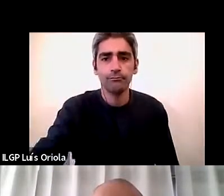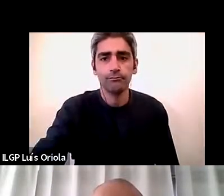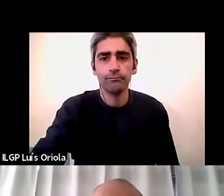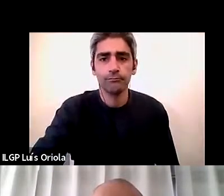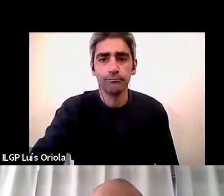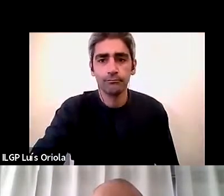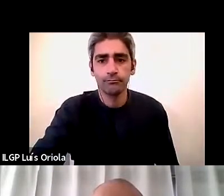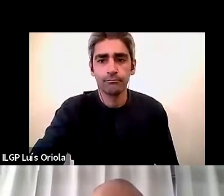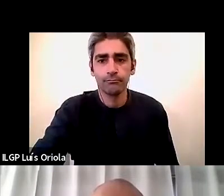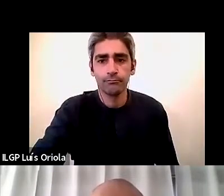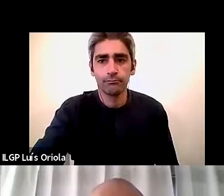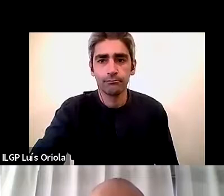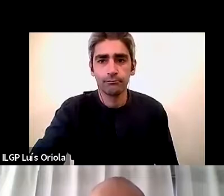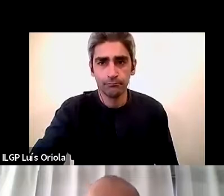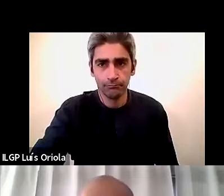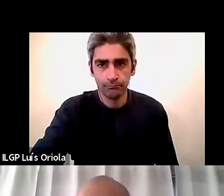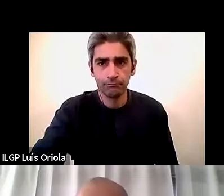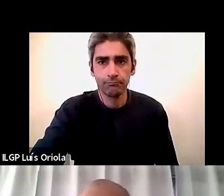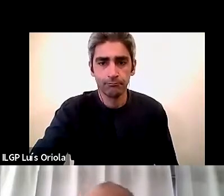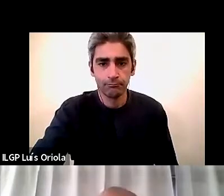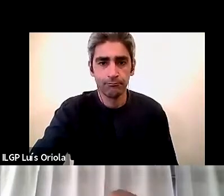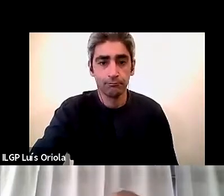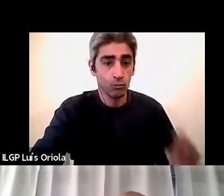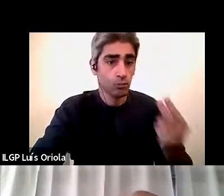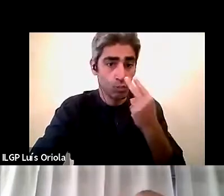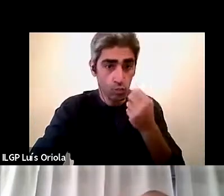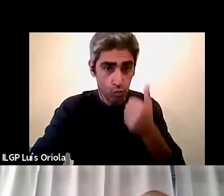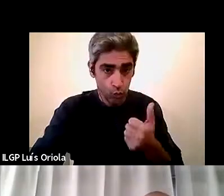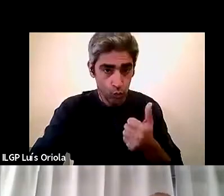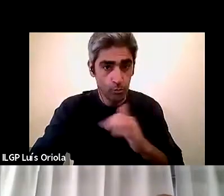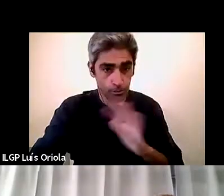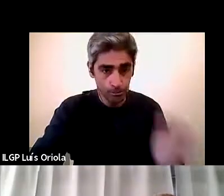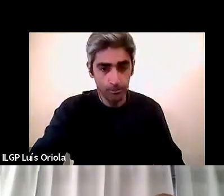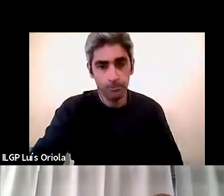Eu acho que agora Sim. Já deverão estar a ver. Uhum.